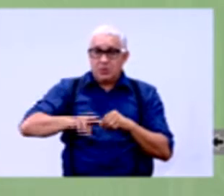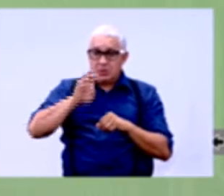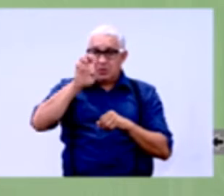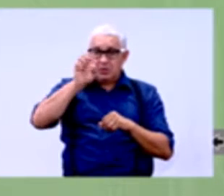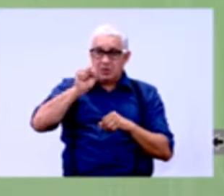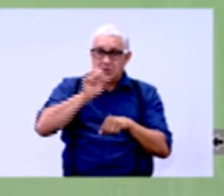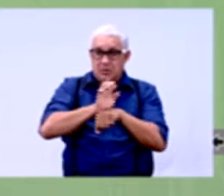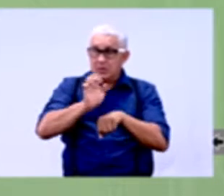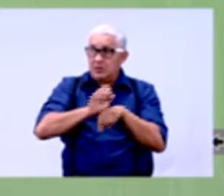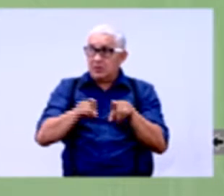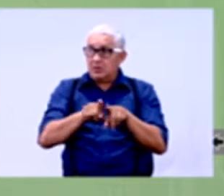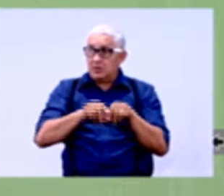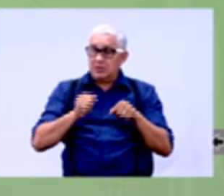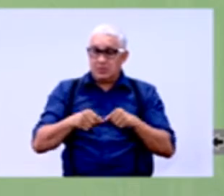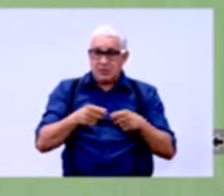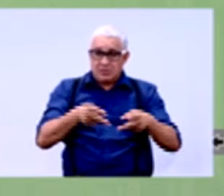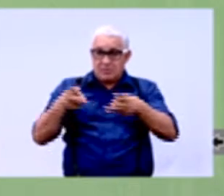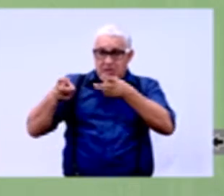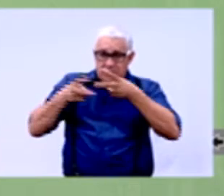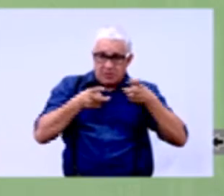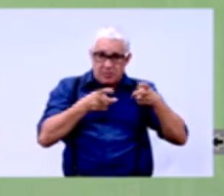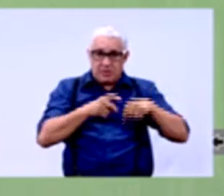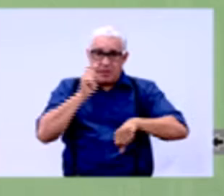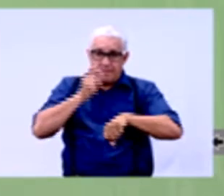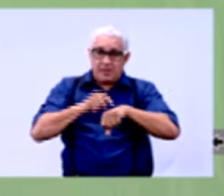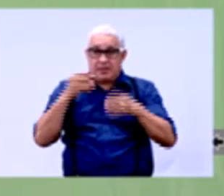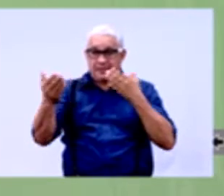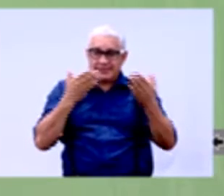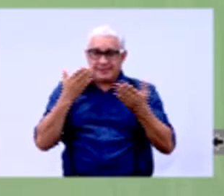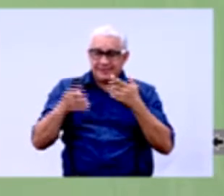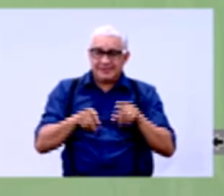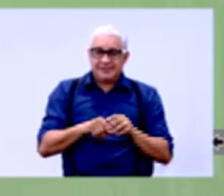foram identificados no momento da análise